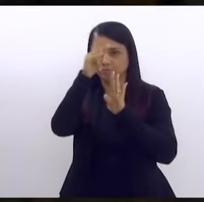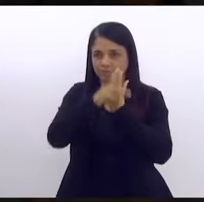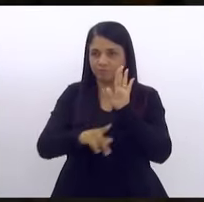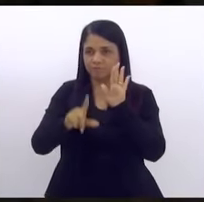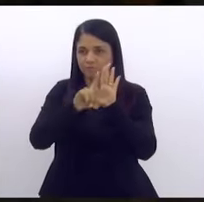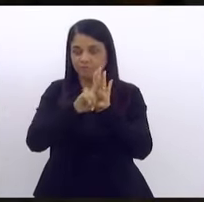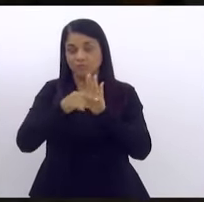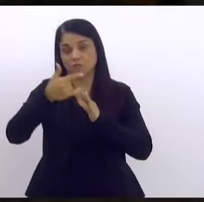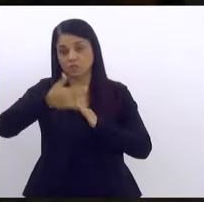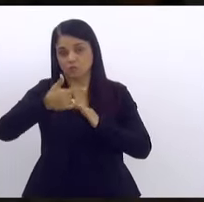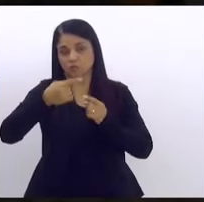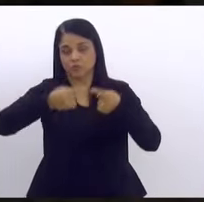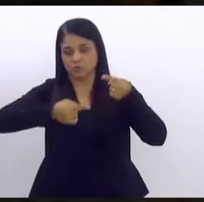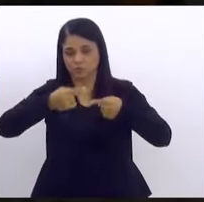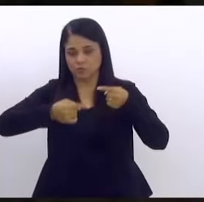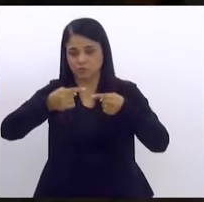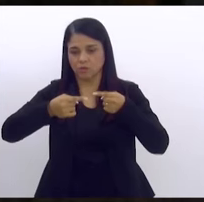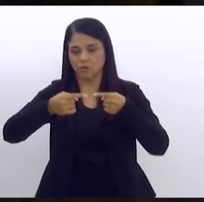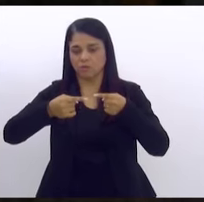Em segunda discussão,